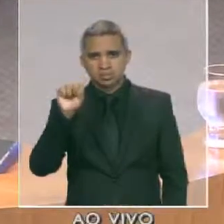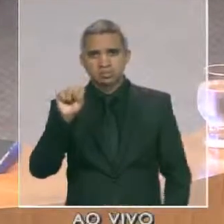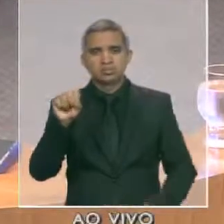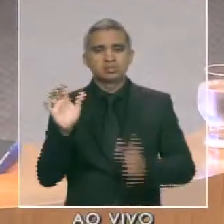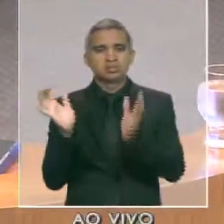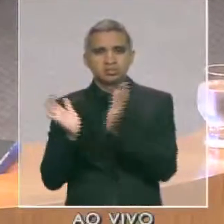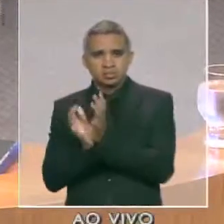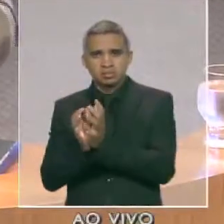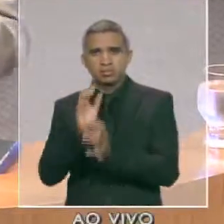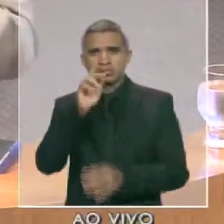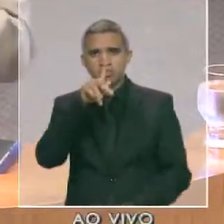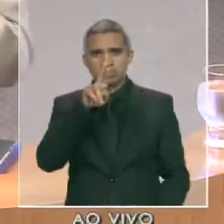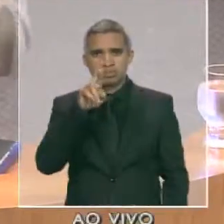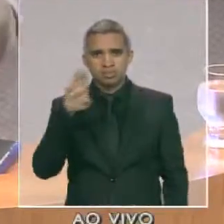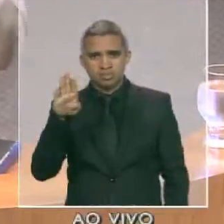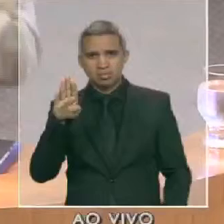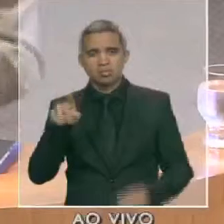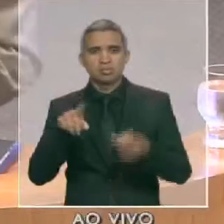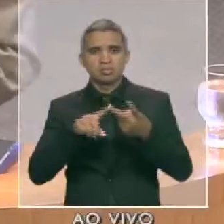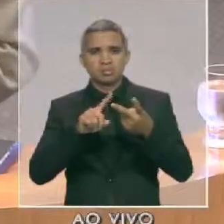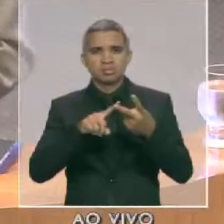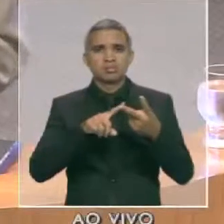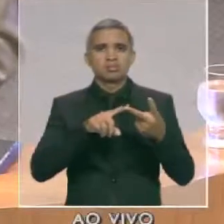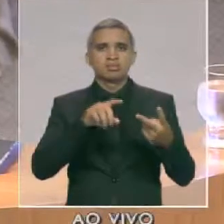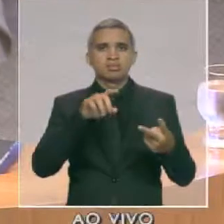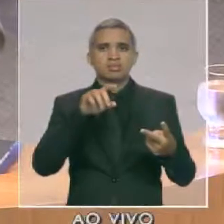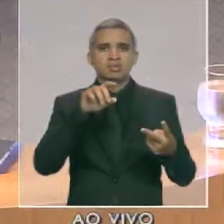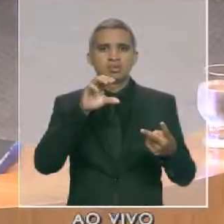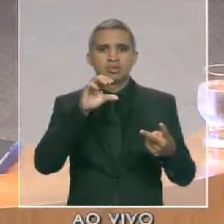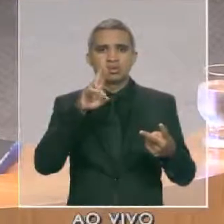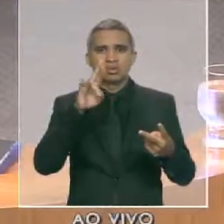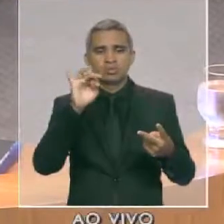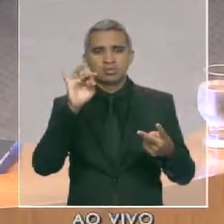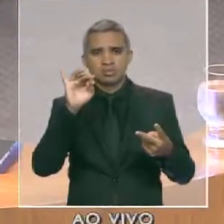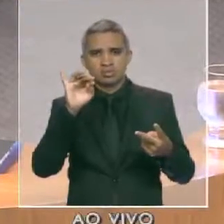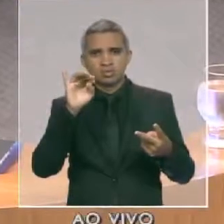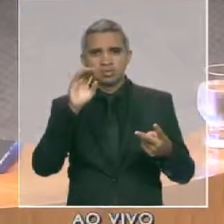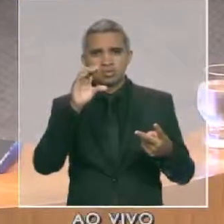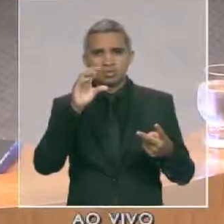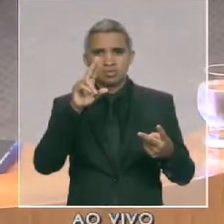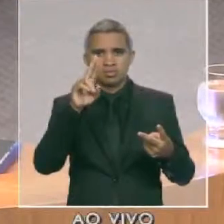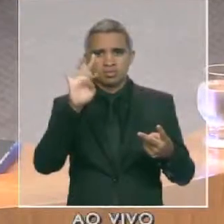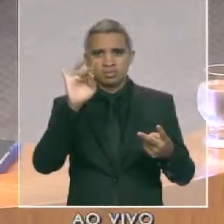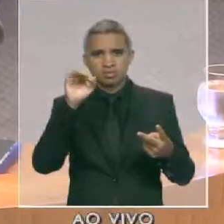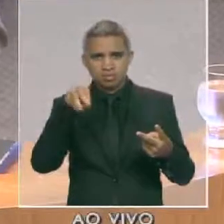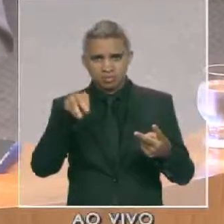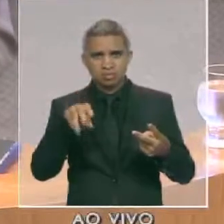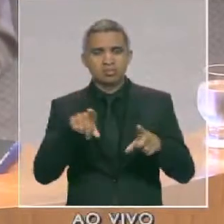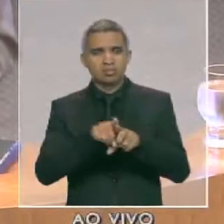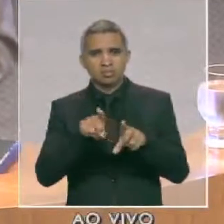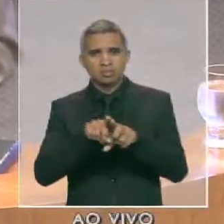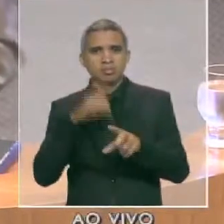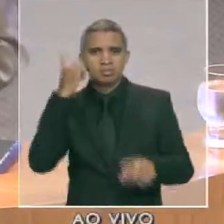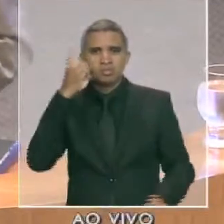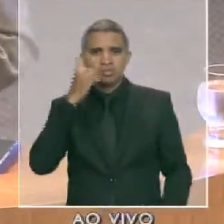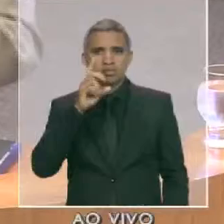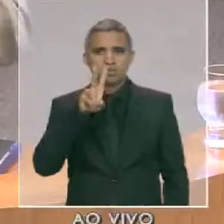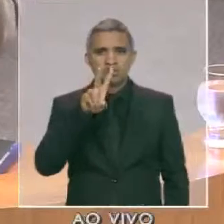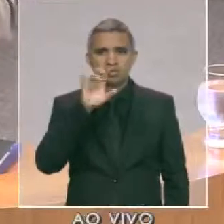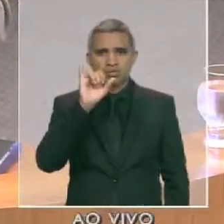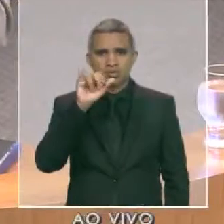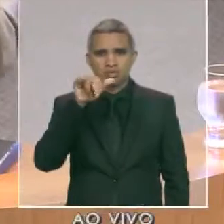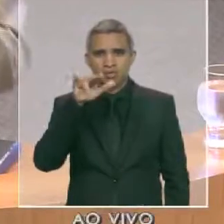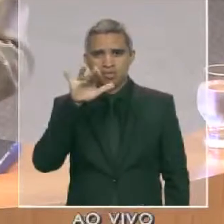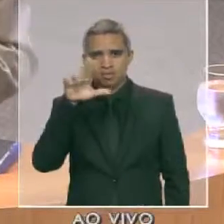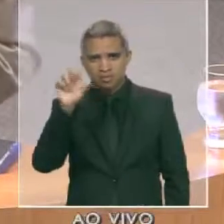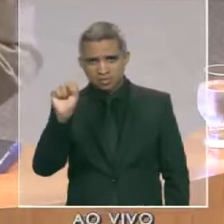Coutrim, e eu também faço parte, né, e aqui nós também, aqui o deputado Vinícius, que aqui está nos lembrando,